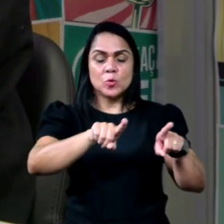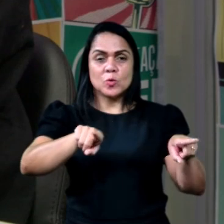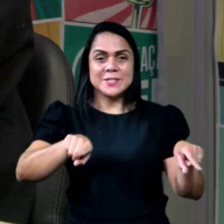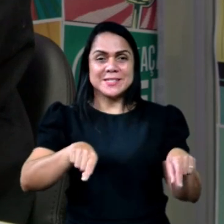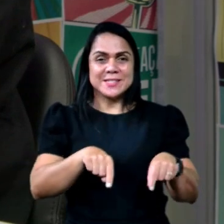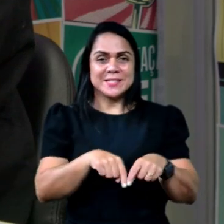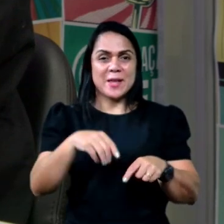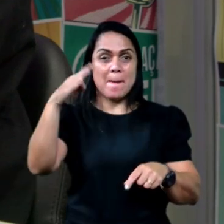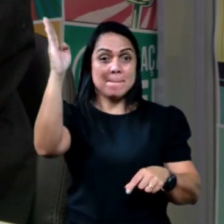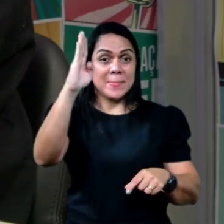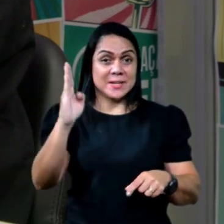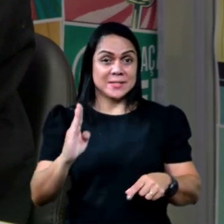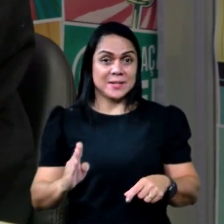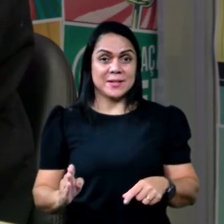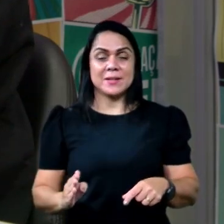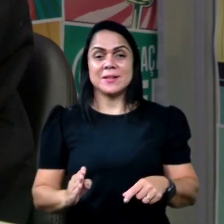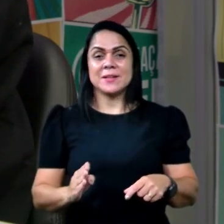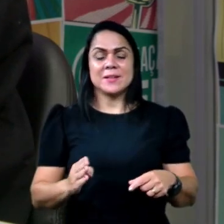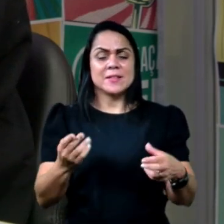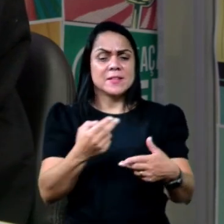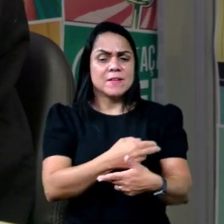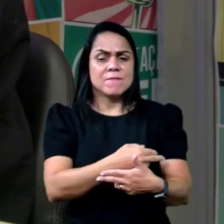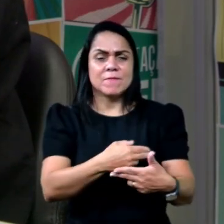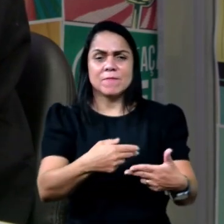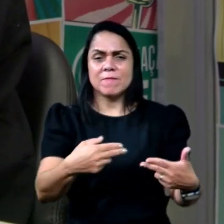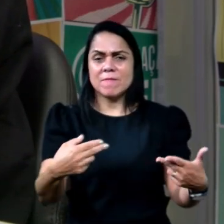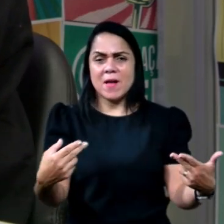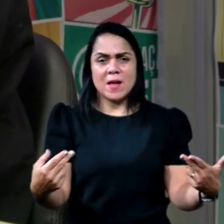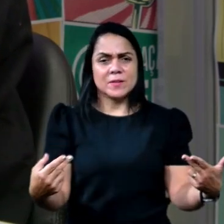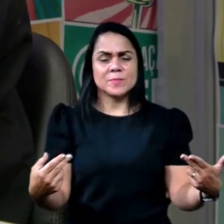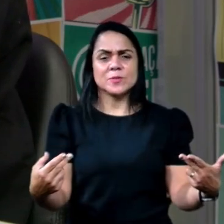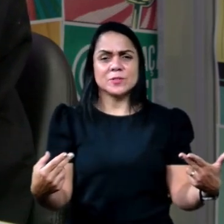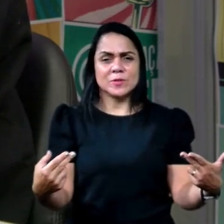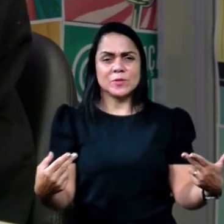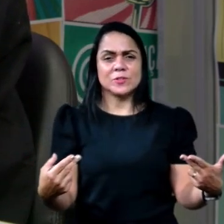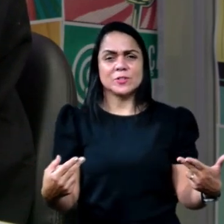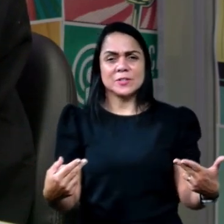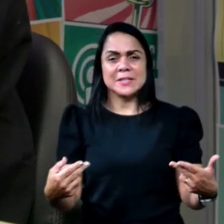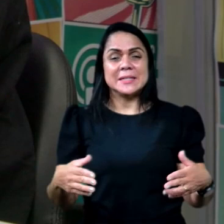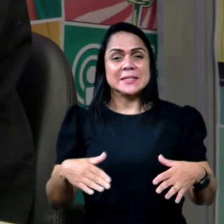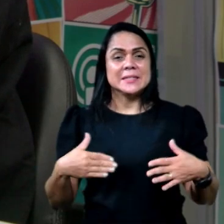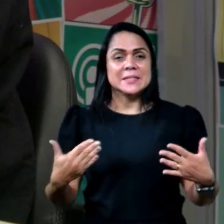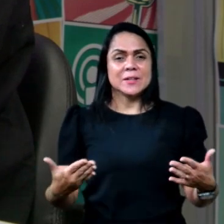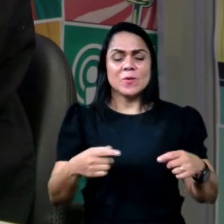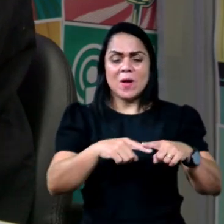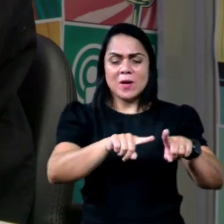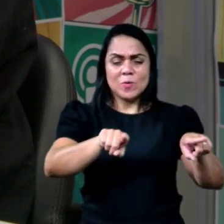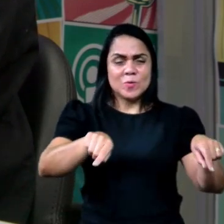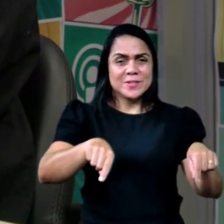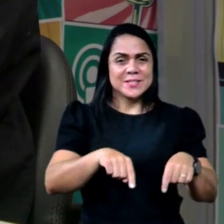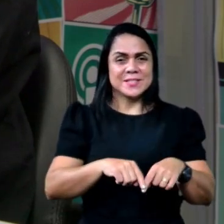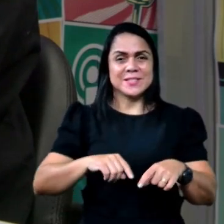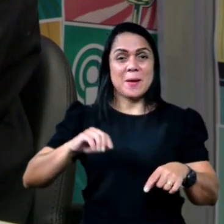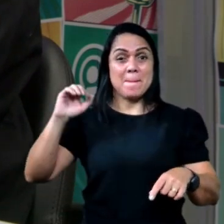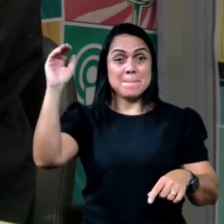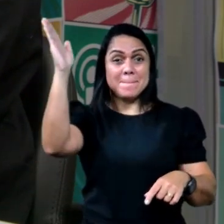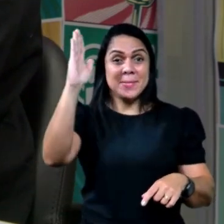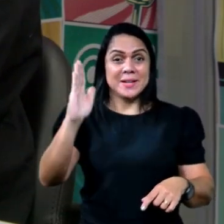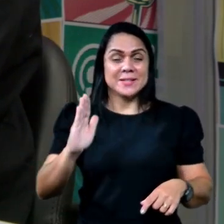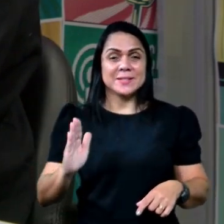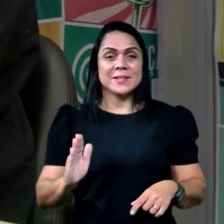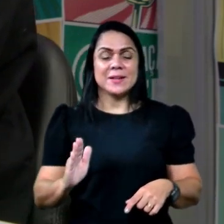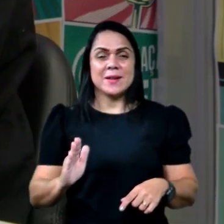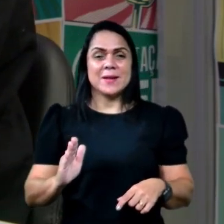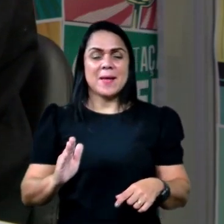dessa biodiversidade, da riqueza da cozinha brasileira, do quanto isso impacta. A cozinha brasileira não é só uma prática cotidiana, que a gente todo